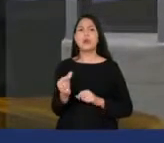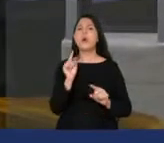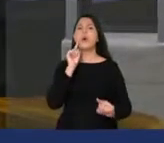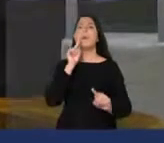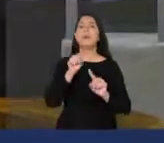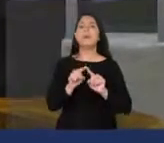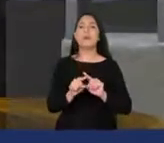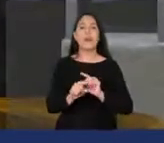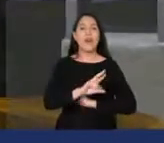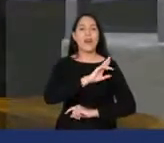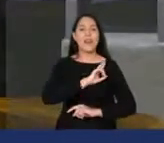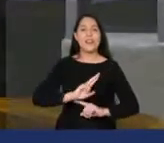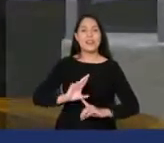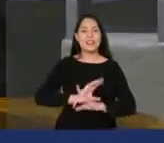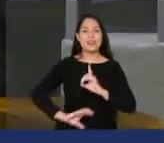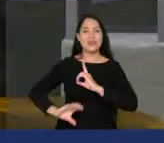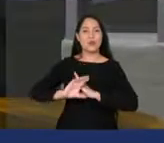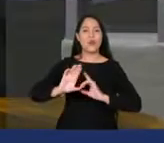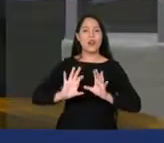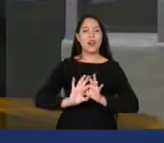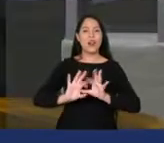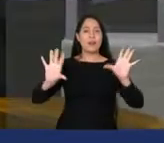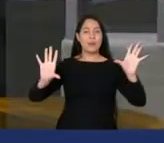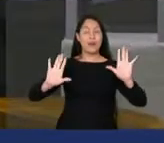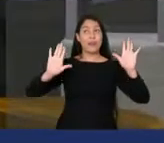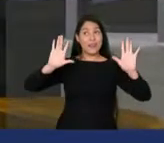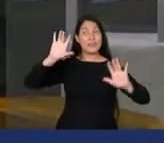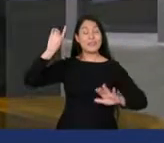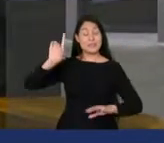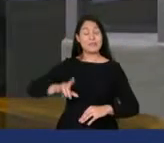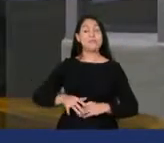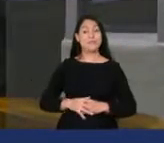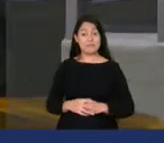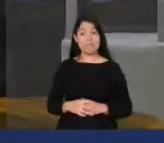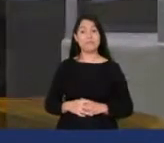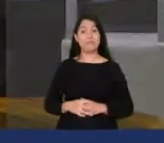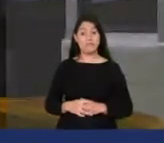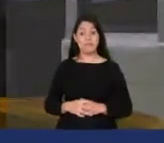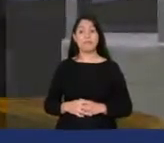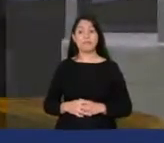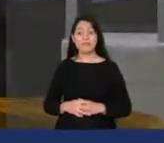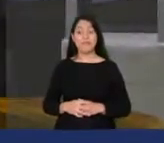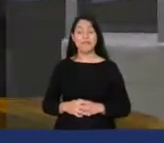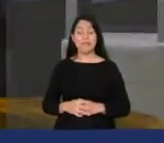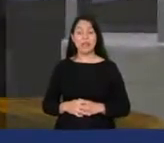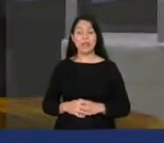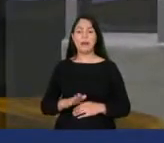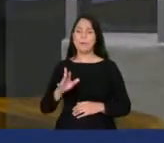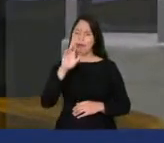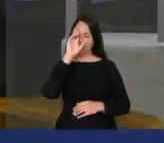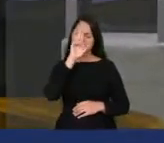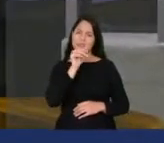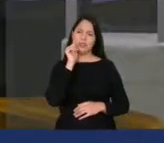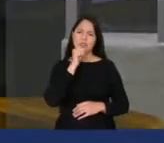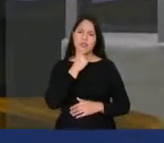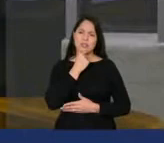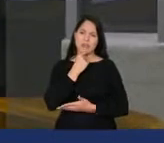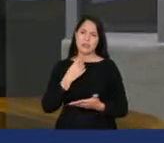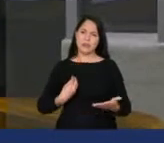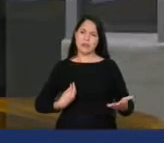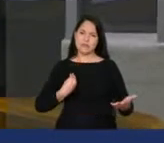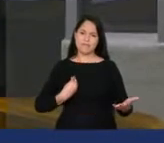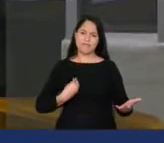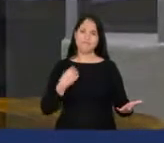culto. Graças a Deus. Mesmo assim, senhoras e senhores, sabemos que Mestre Gabriel chegou a